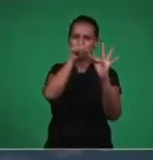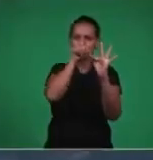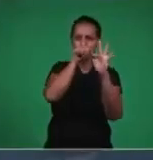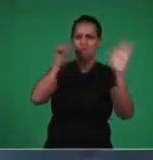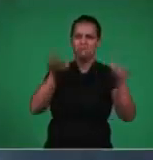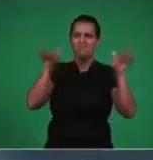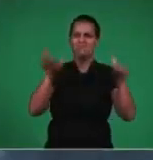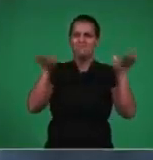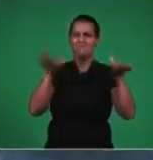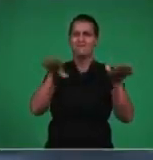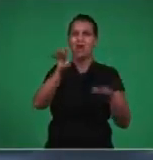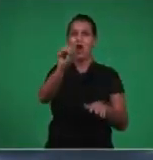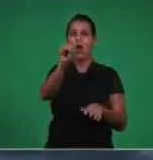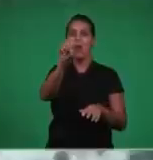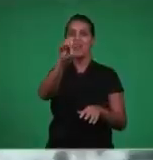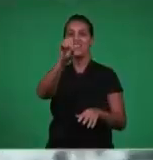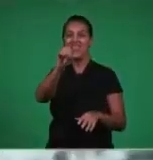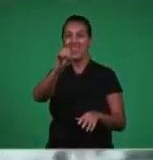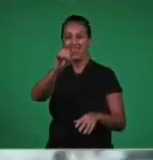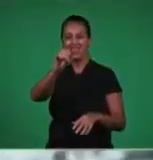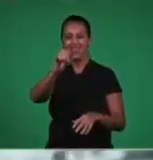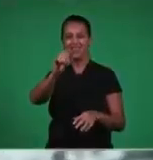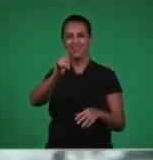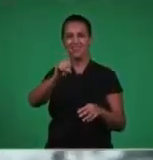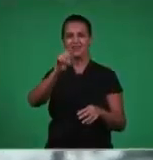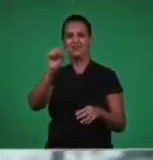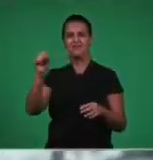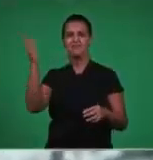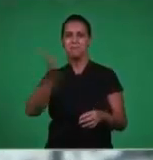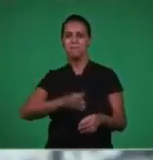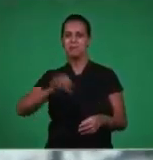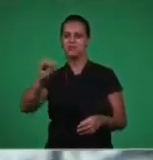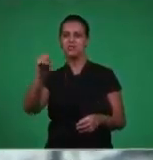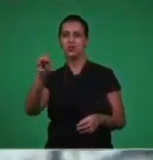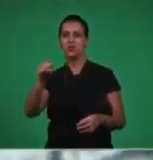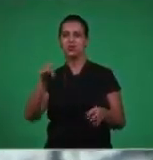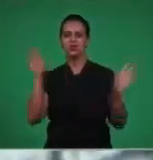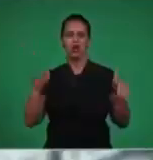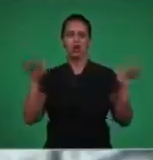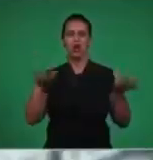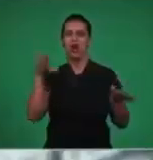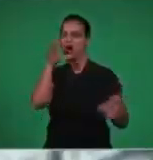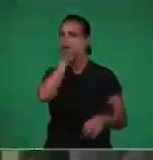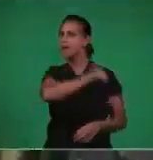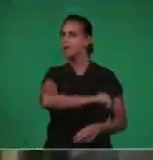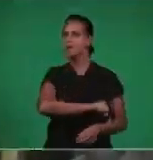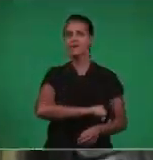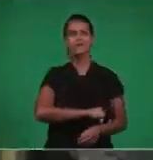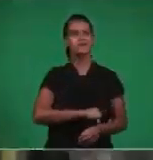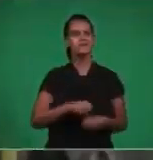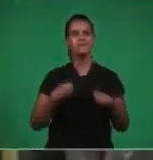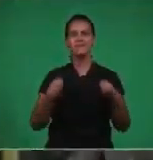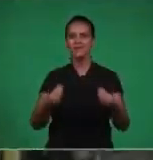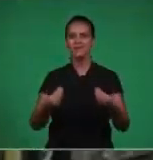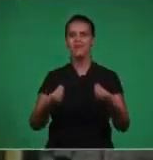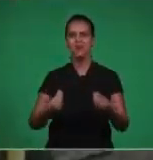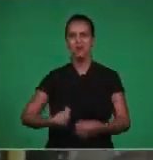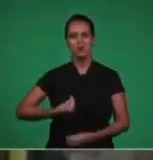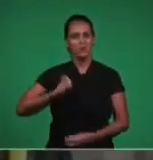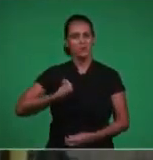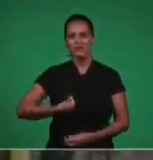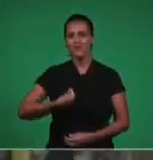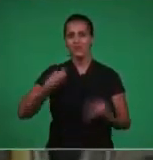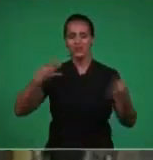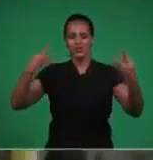por segundo. Outros tipos de vida, formas tão complexas, e cada uma tem uma estratégia